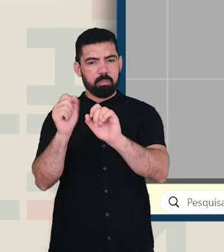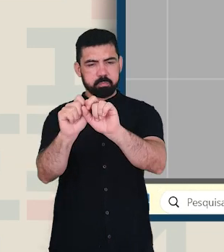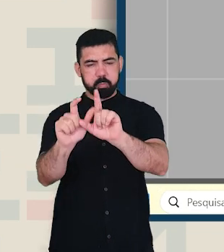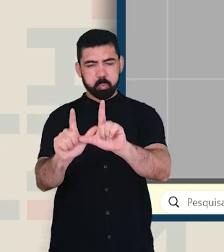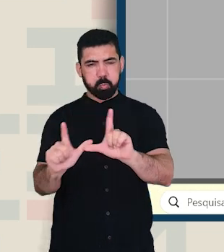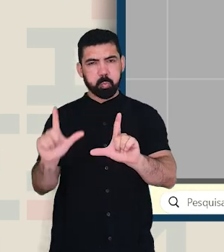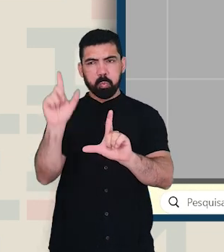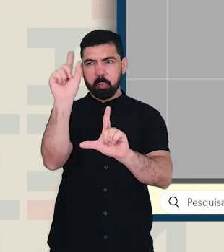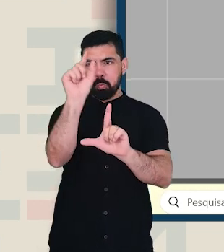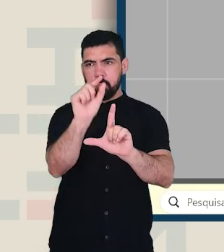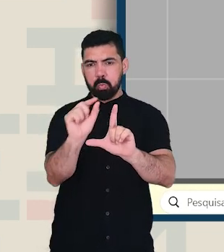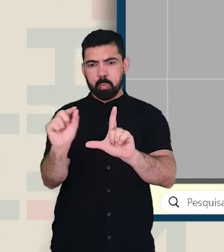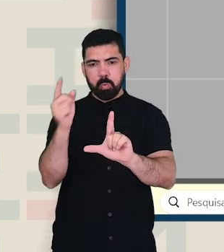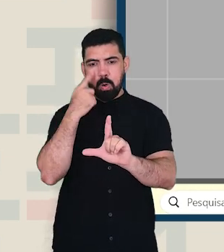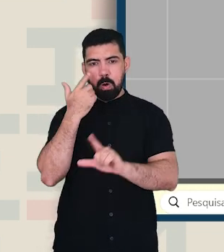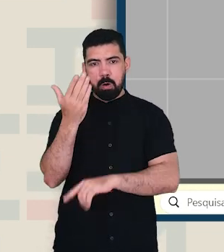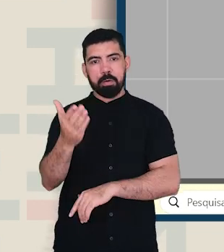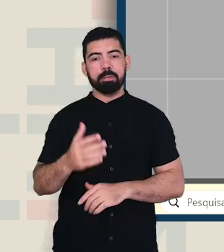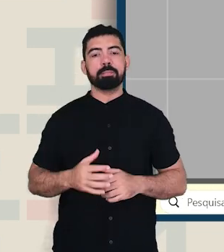Tudo isto.